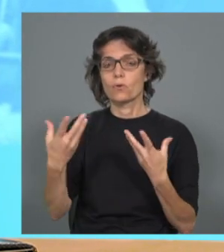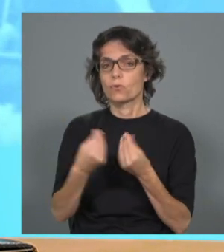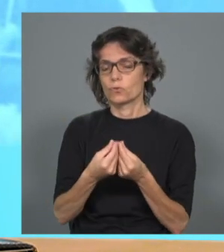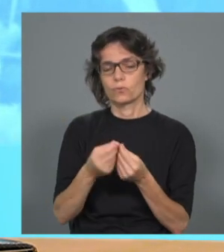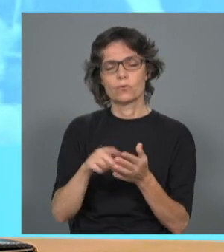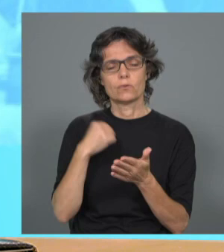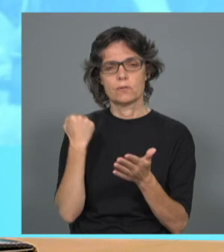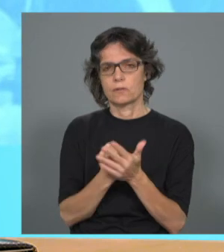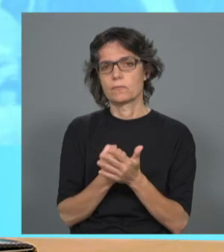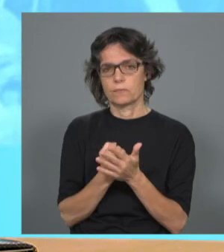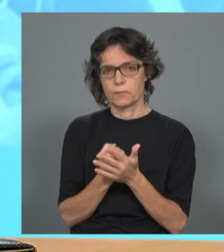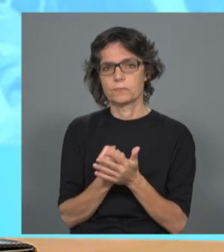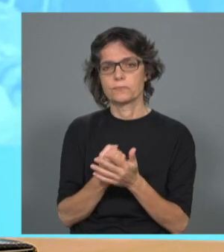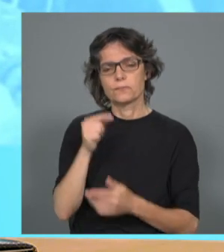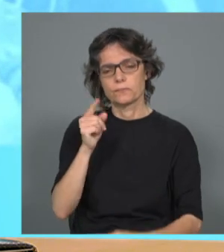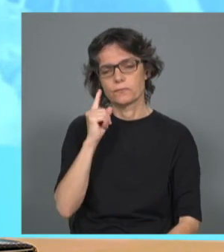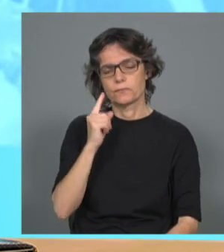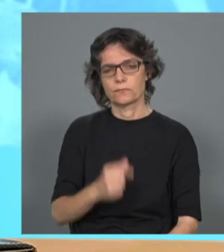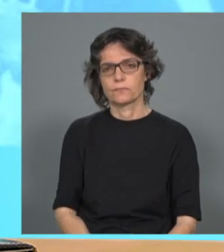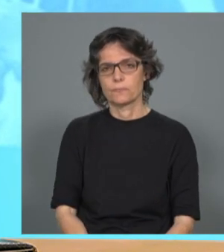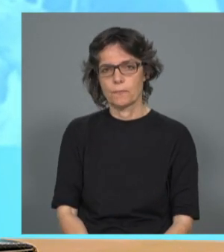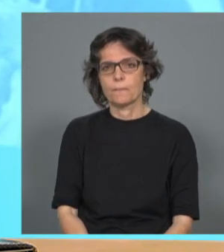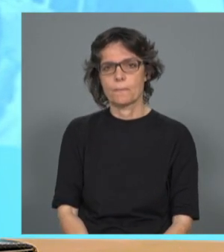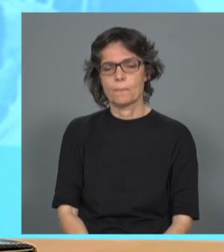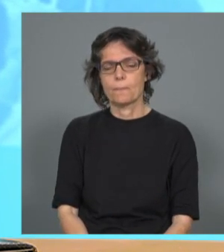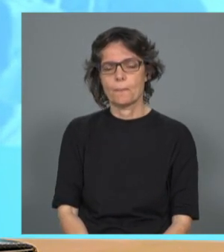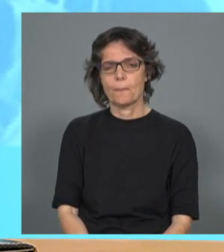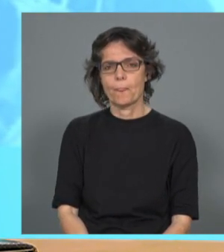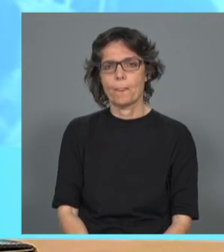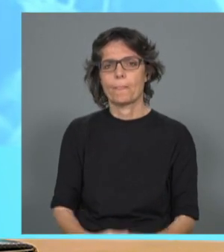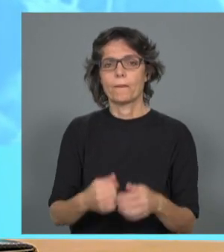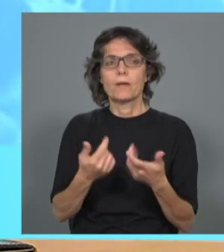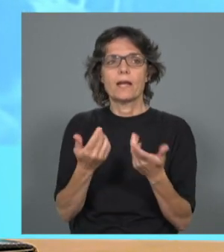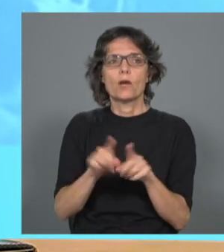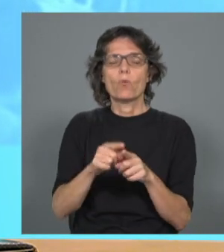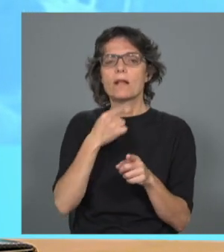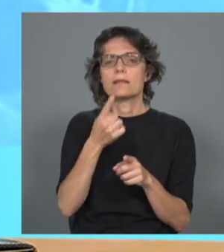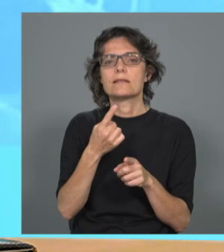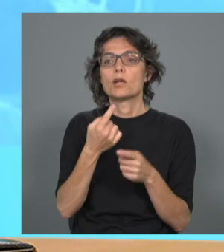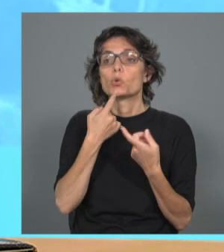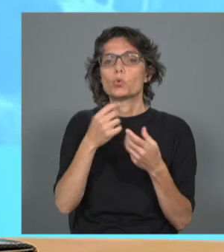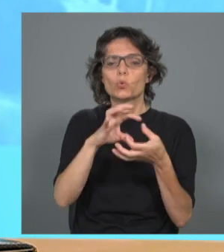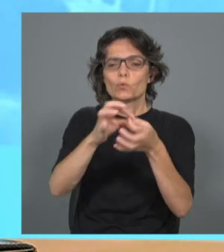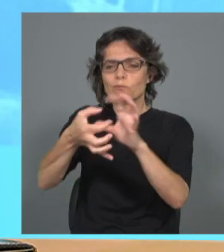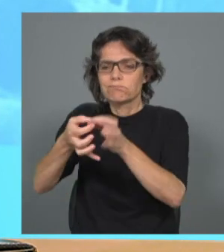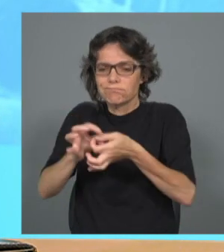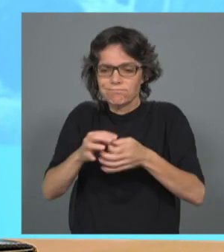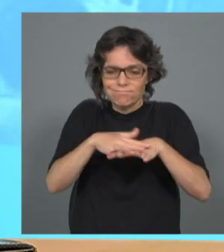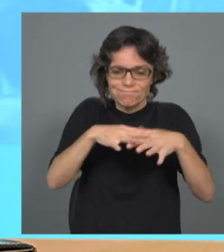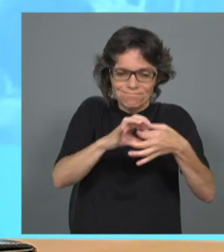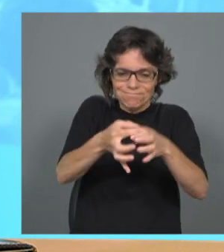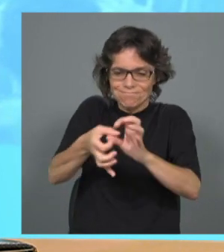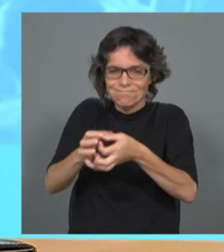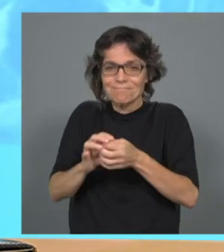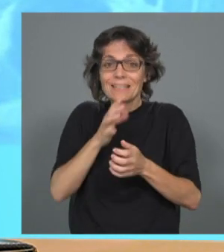percebemos e quando colocamos numa perspectiva de unificação. Tudo está interligado, como diz o Papa Francisco na encíclica Laudato